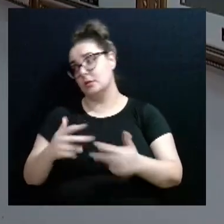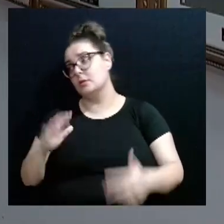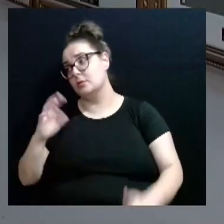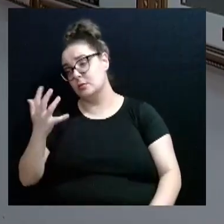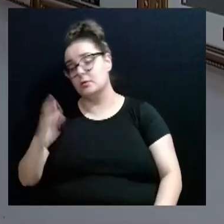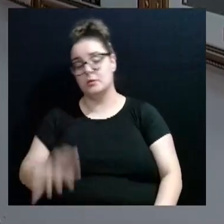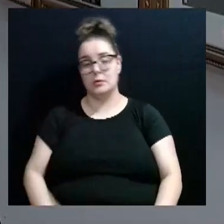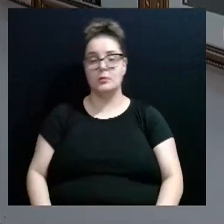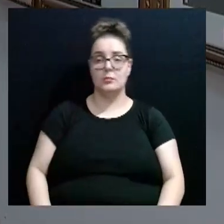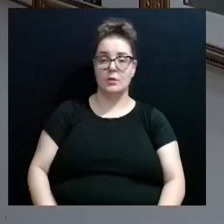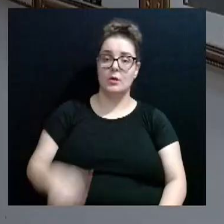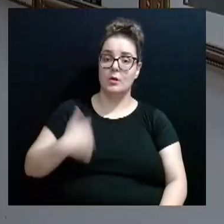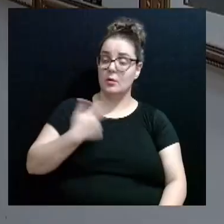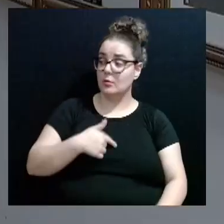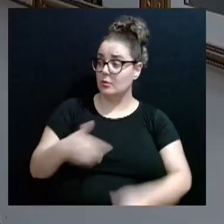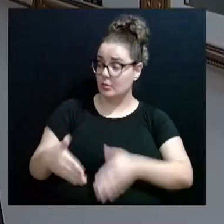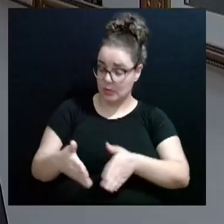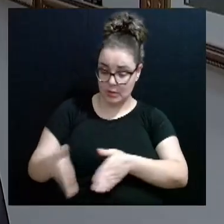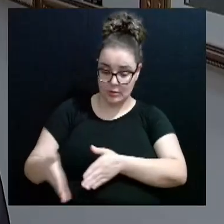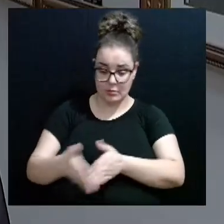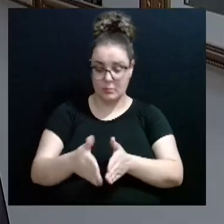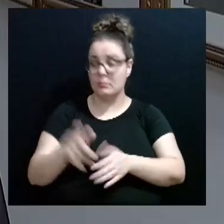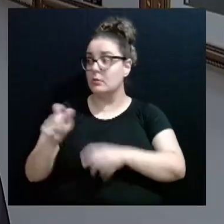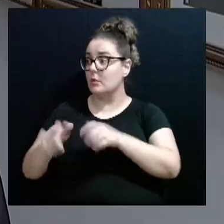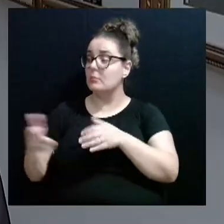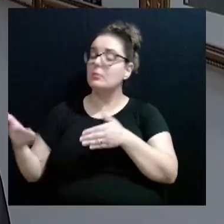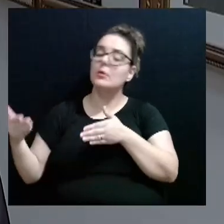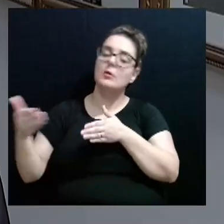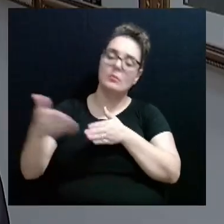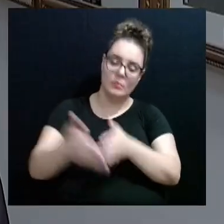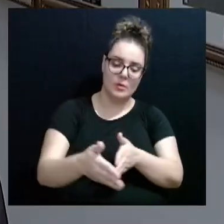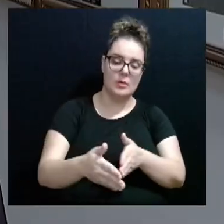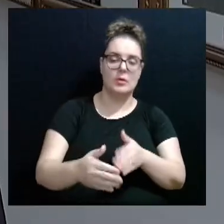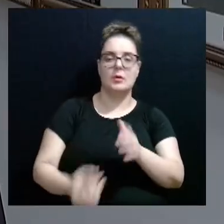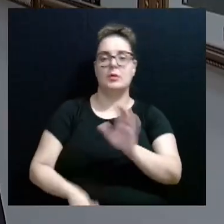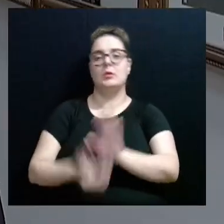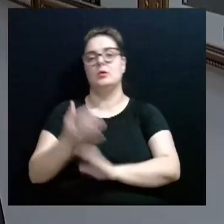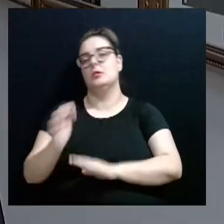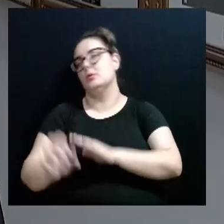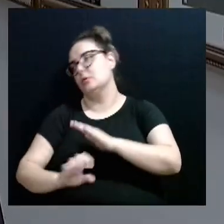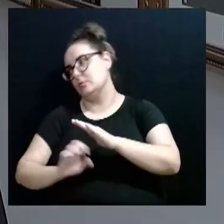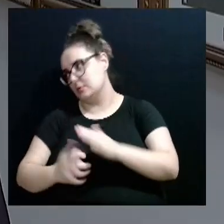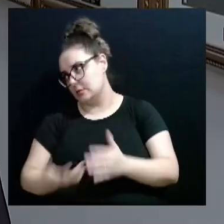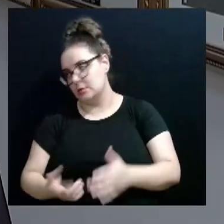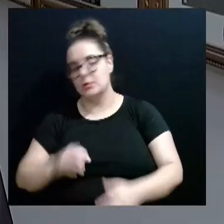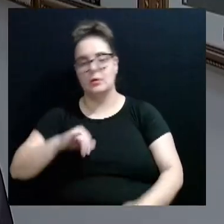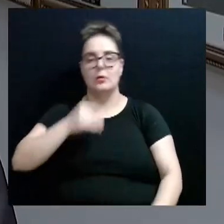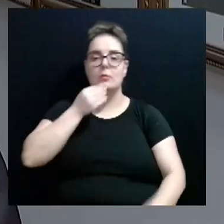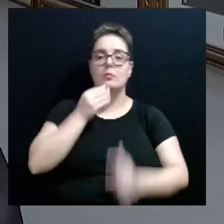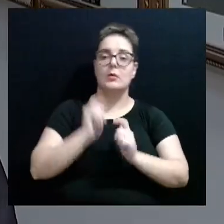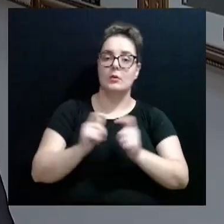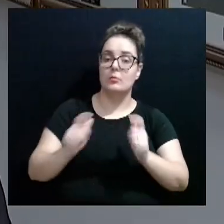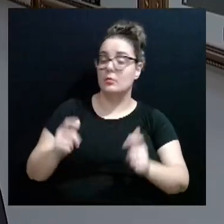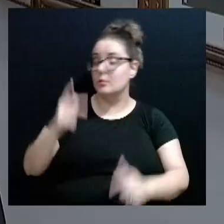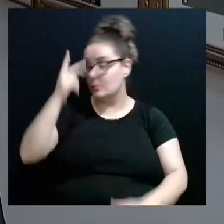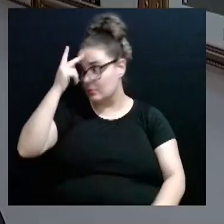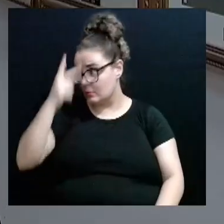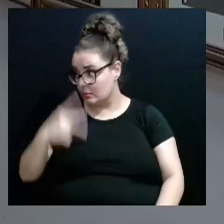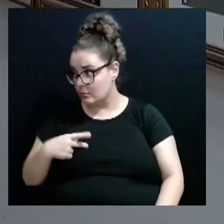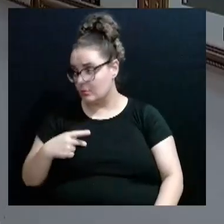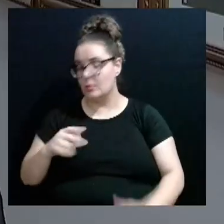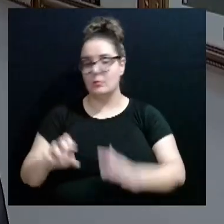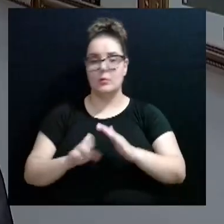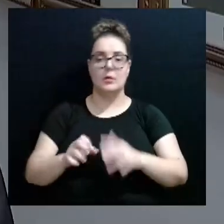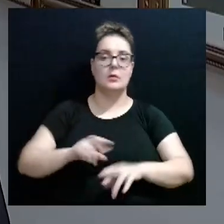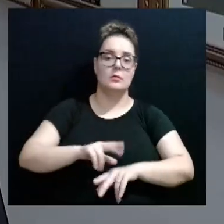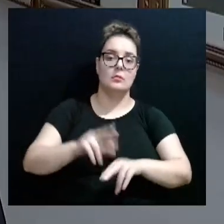os caminhos para que essas pessoas montem o seu negócio e tenham a oportunidade de crescer no seu negócio. Nós temos muitos cabeleireiros, pessoas